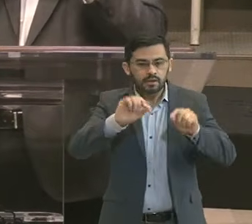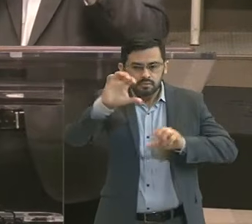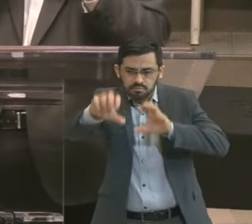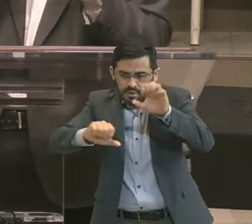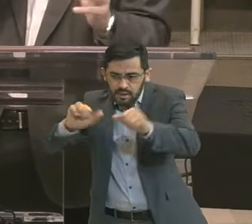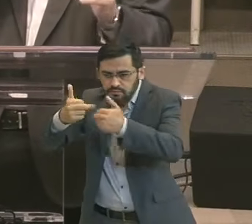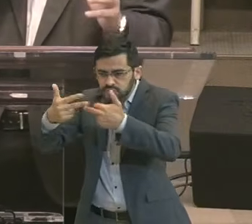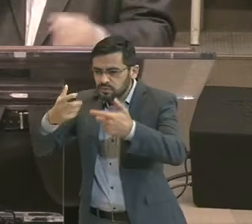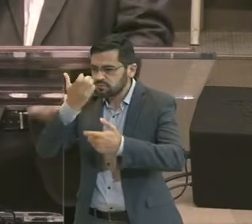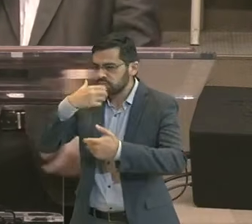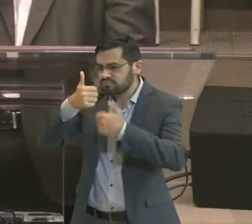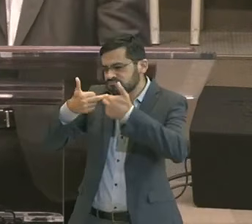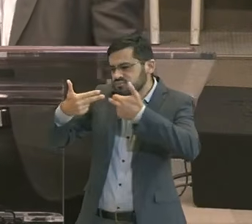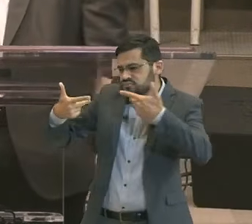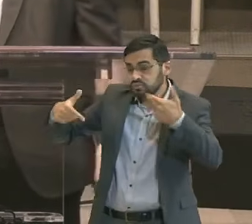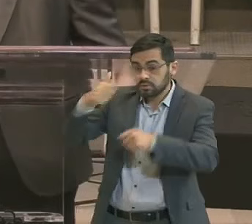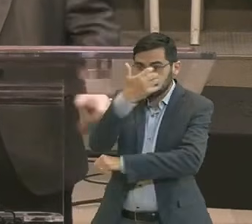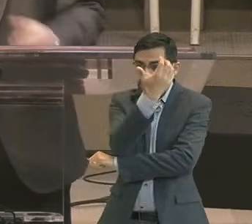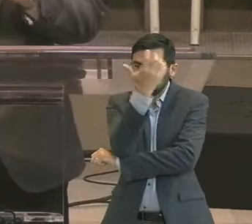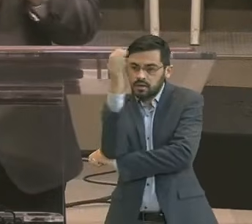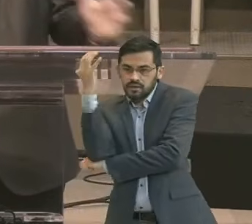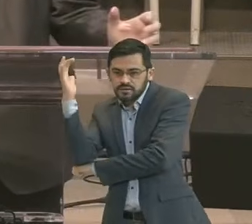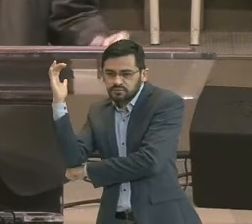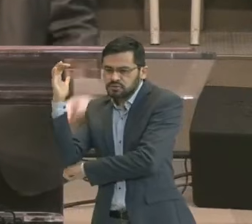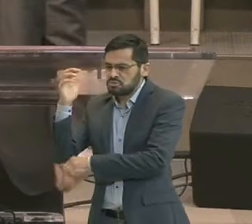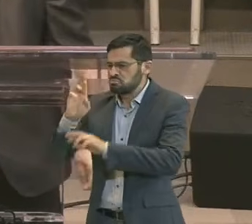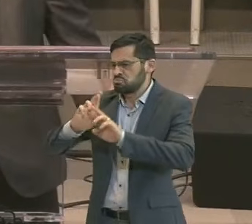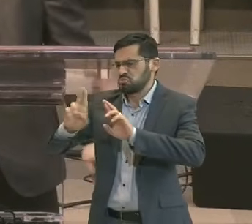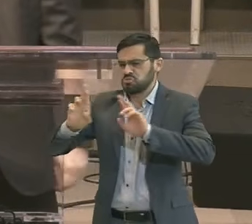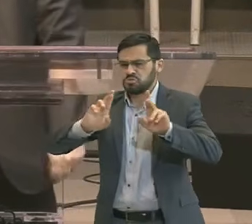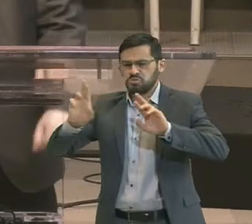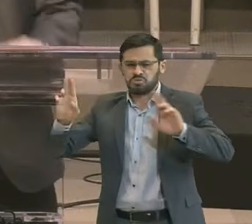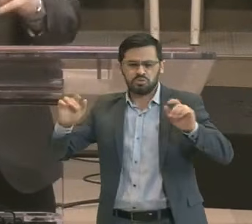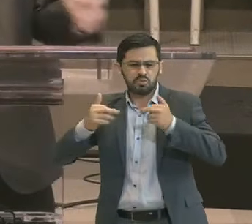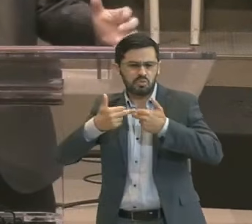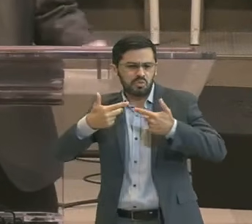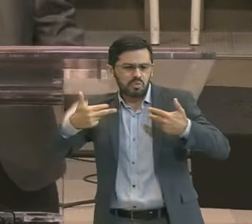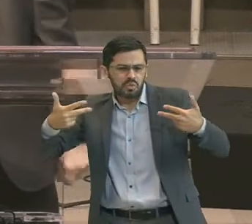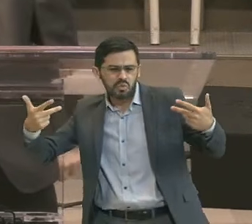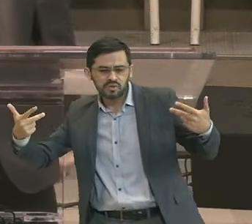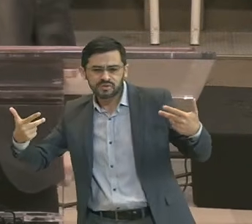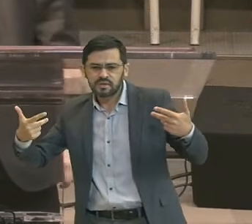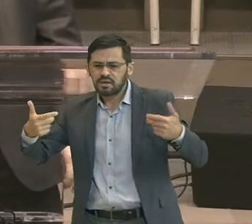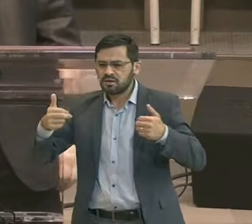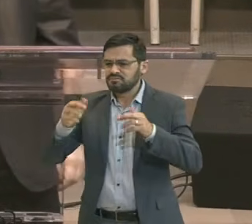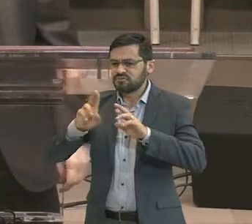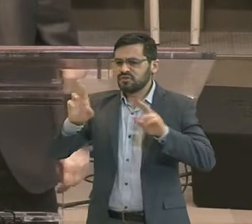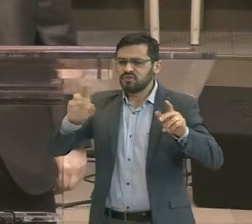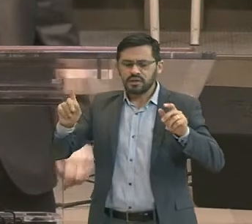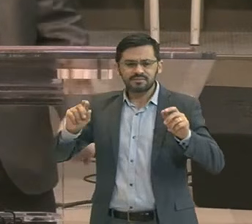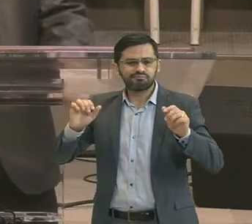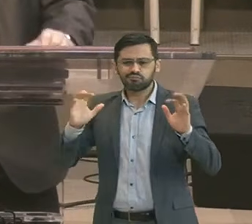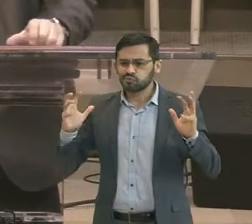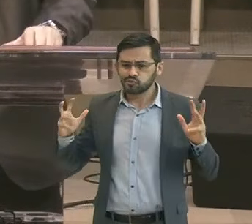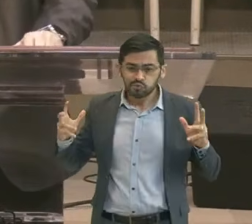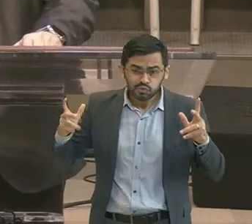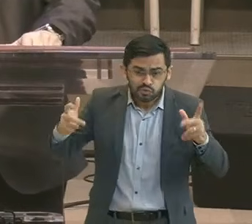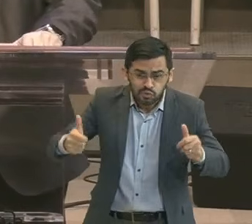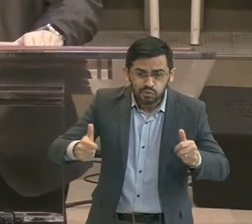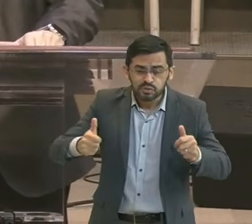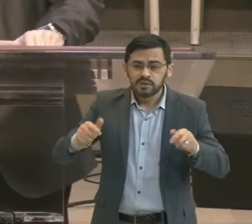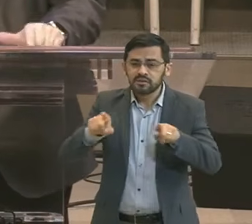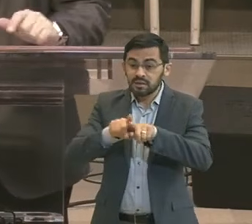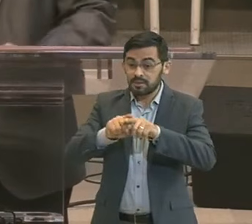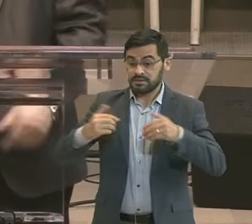os melhores frutos das árvores, folhagem de tamareira, galhos frondosos e salgueiros, e